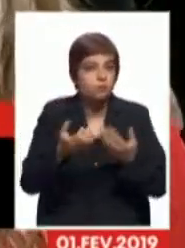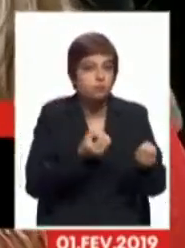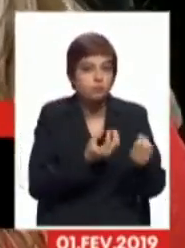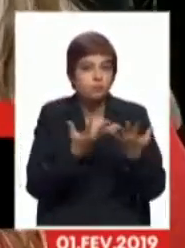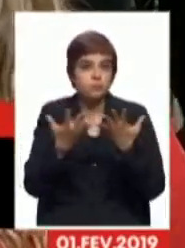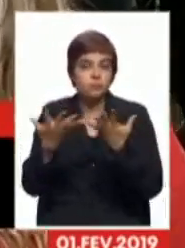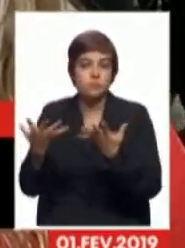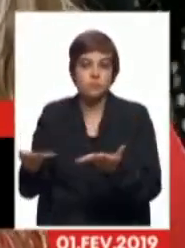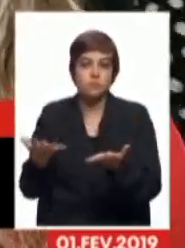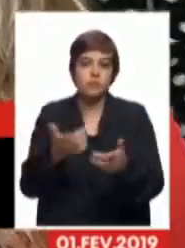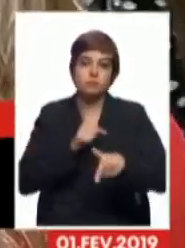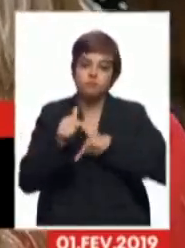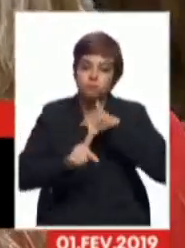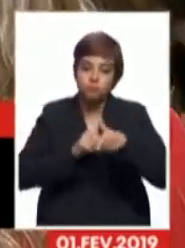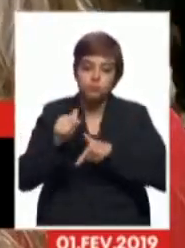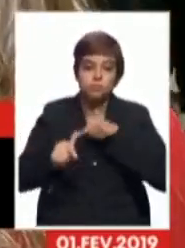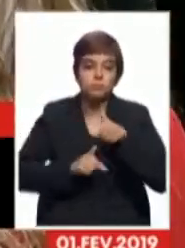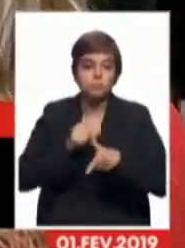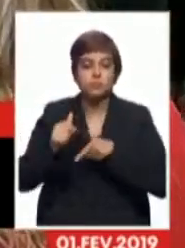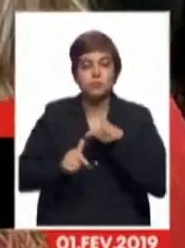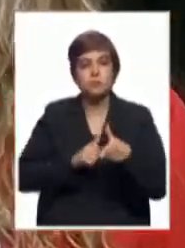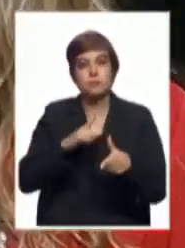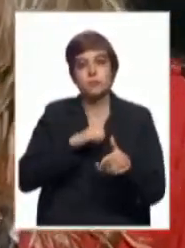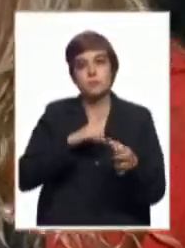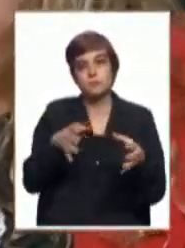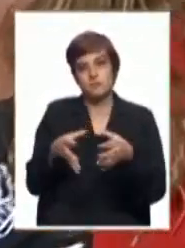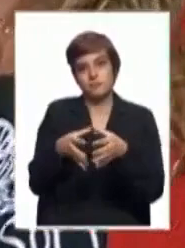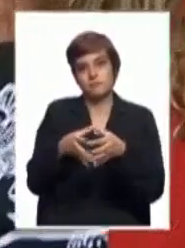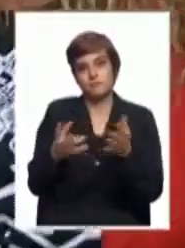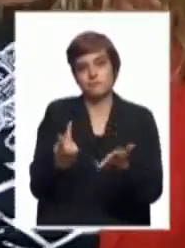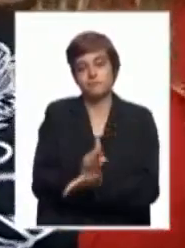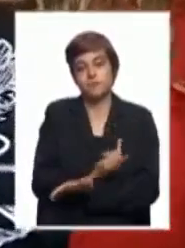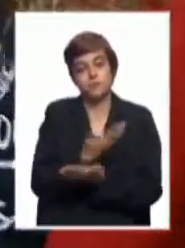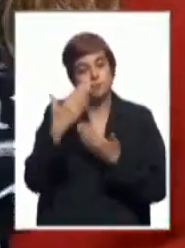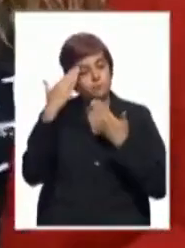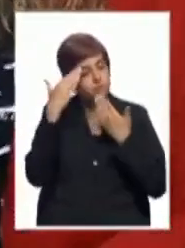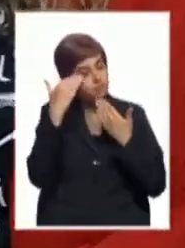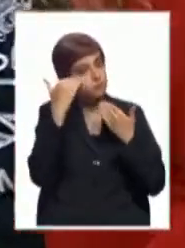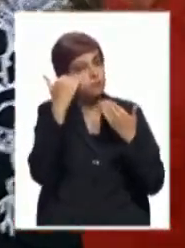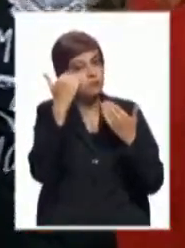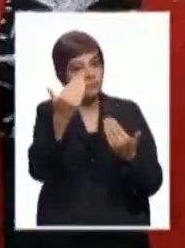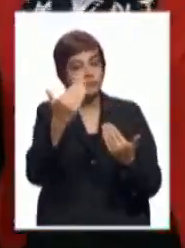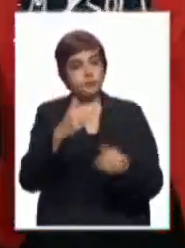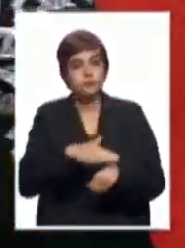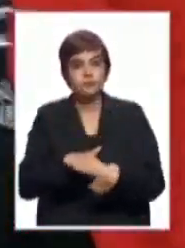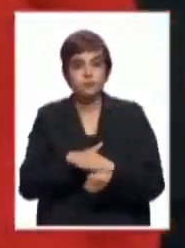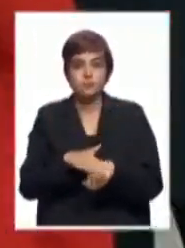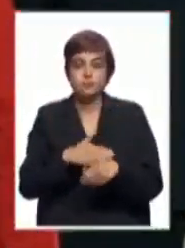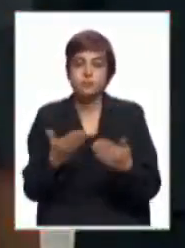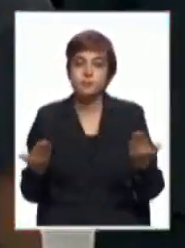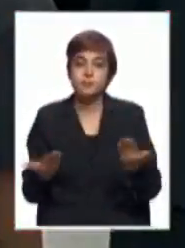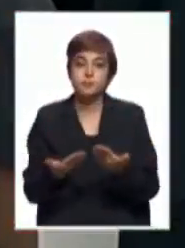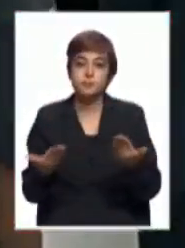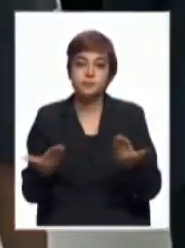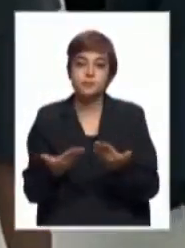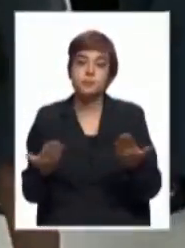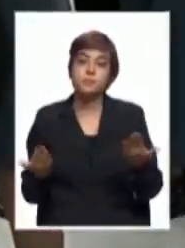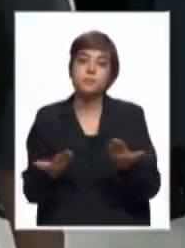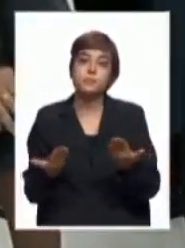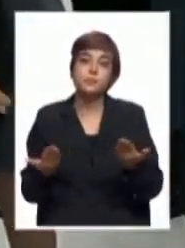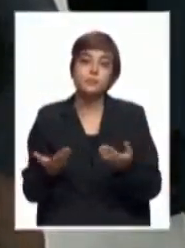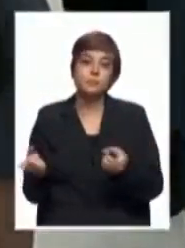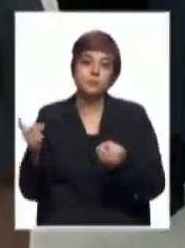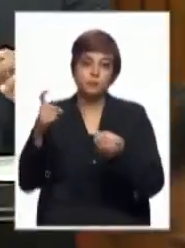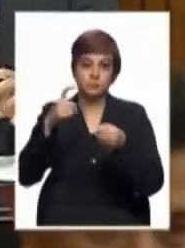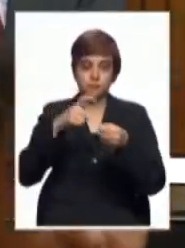mesa tome as providências necessárias para sua instalação. Muito obrigada, Beatriz Cerqueira, falou com a gente. Nós voltamos aí com essa